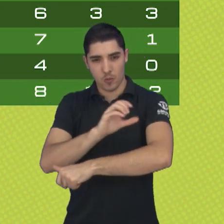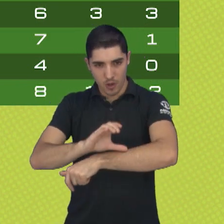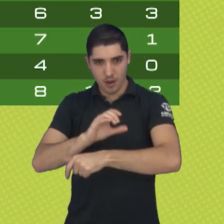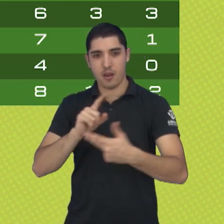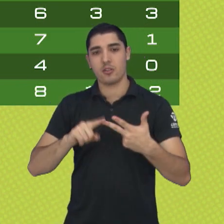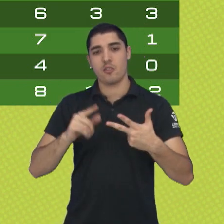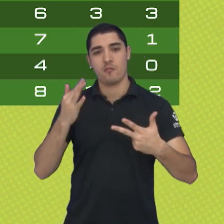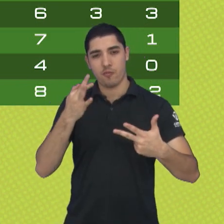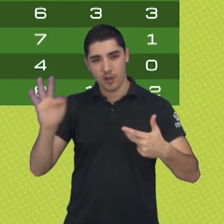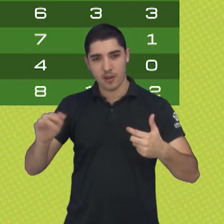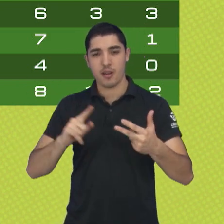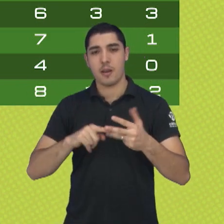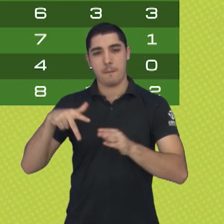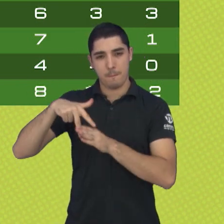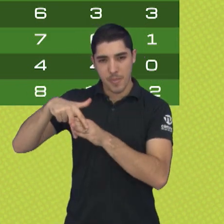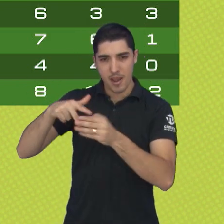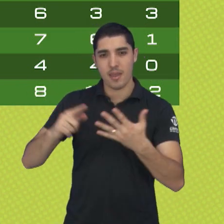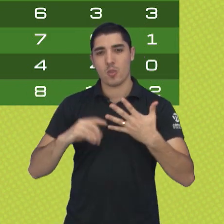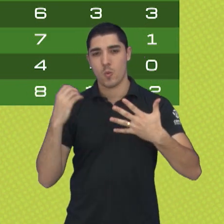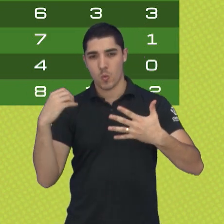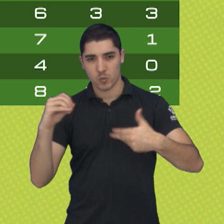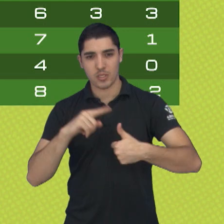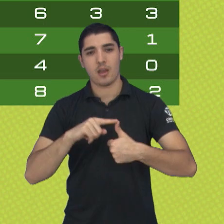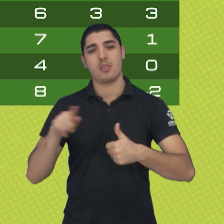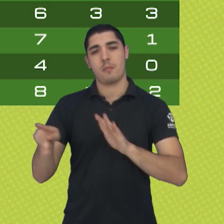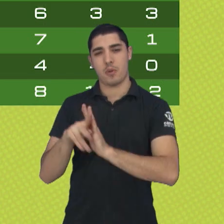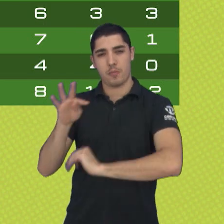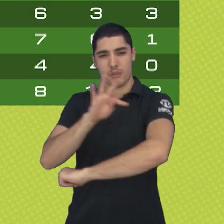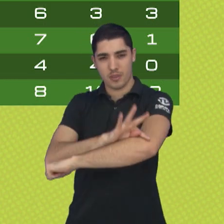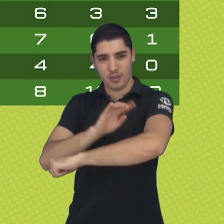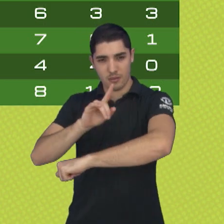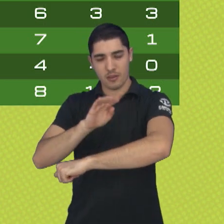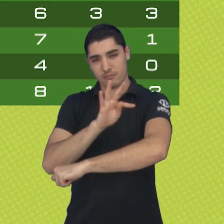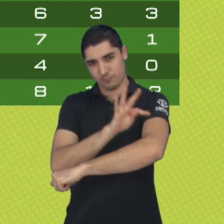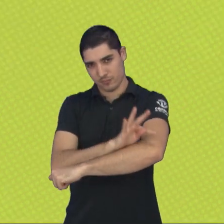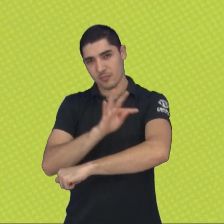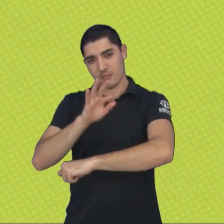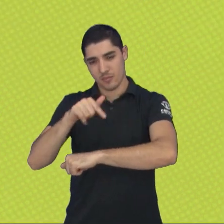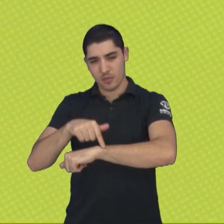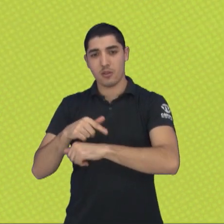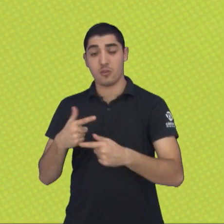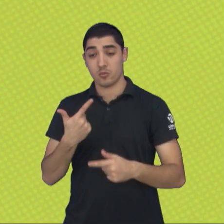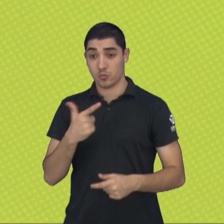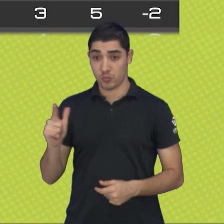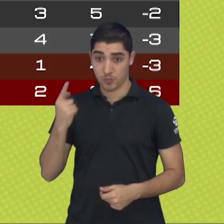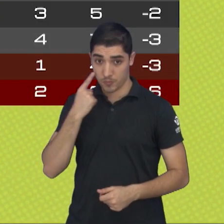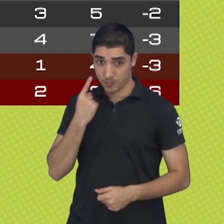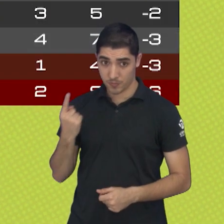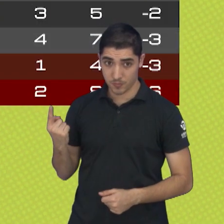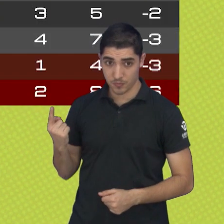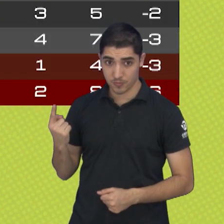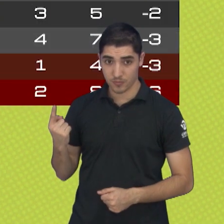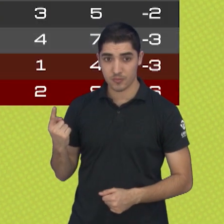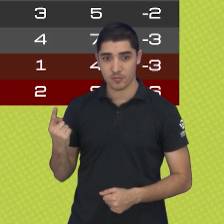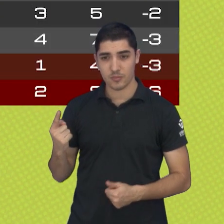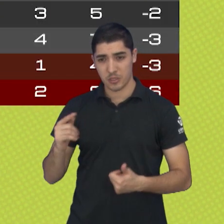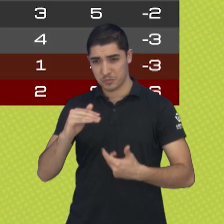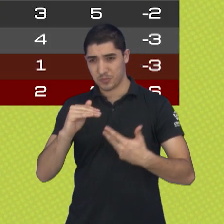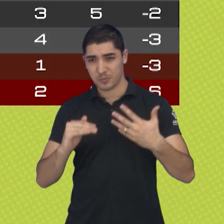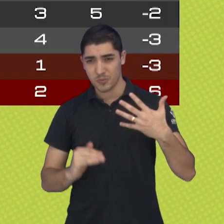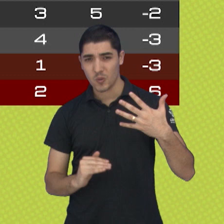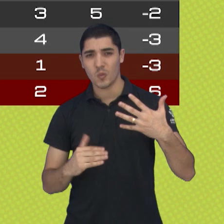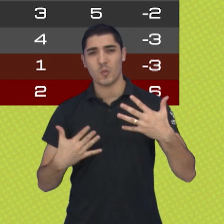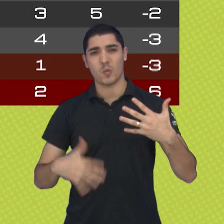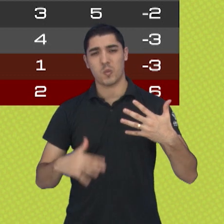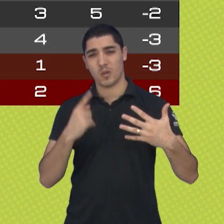Barretos, Osasco, Audax, Taquaritinga, Rio Branco e o Nacional entrando no G8. Virando a página... Joseense está lá embaixo, olha que fazem.